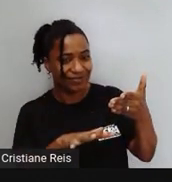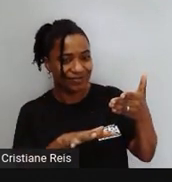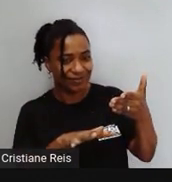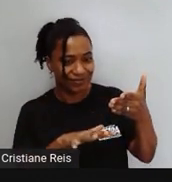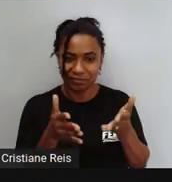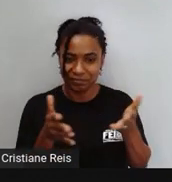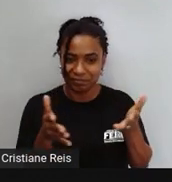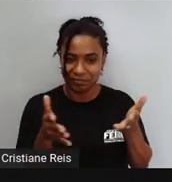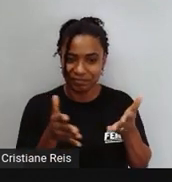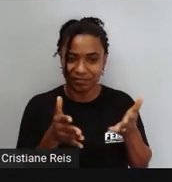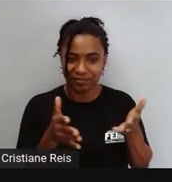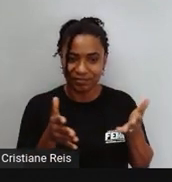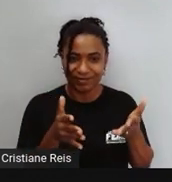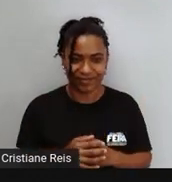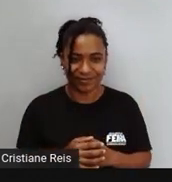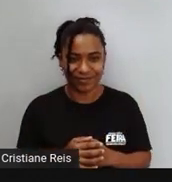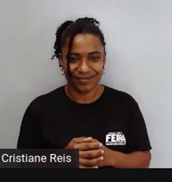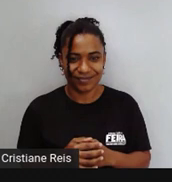você agora.